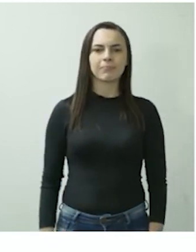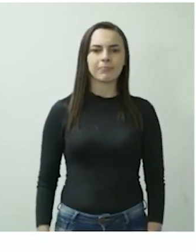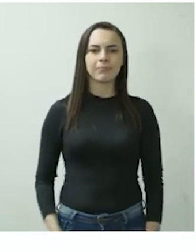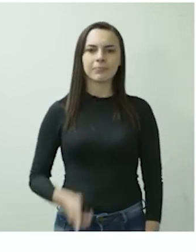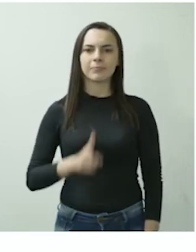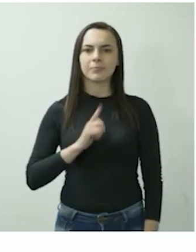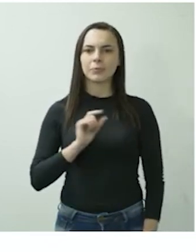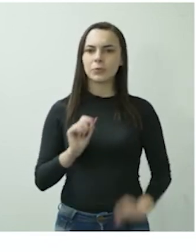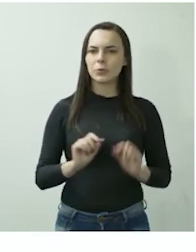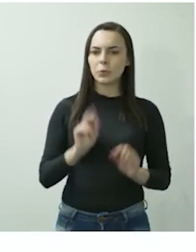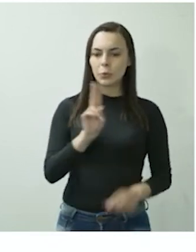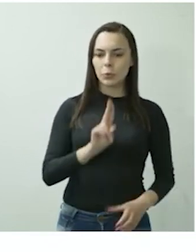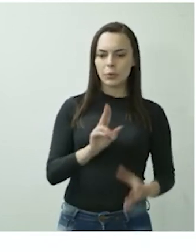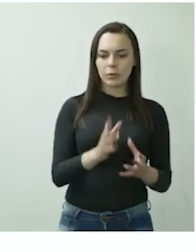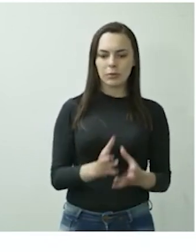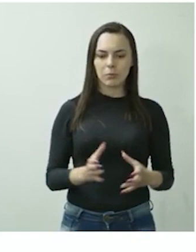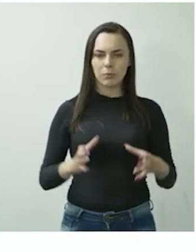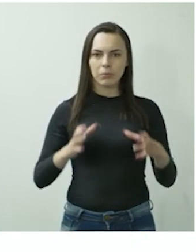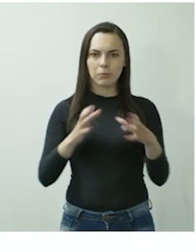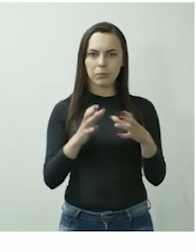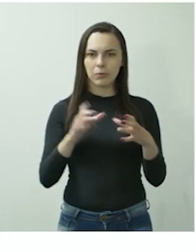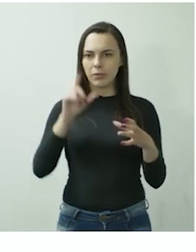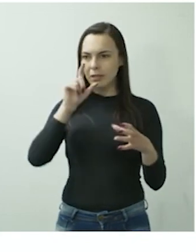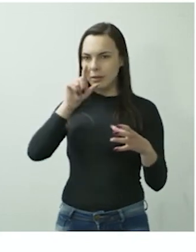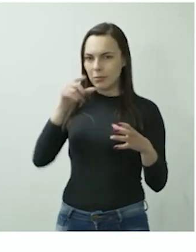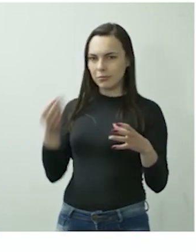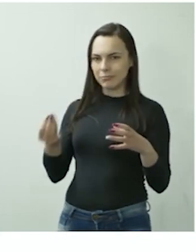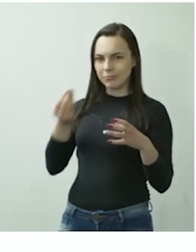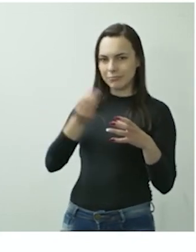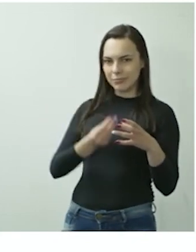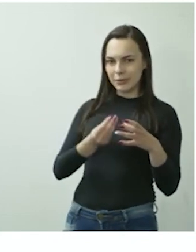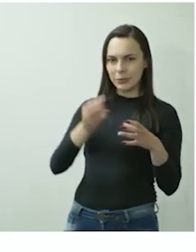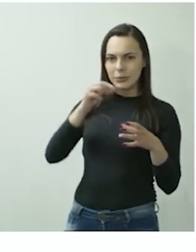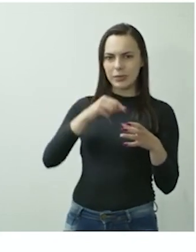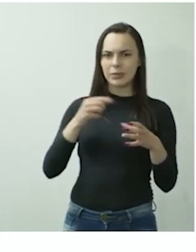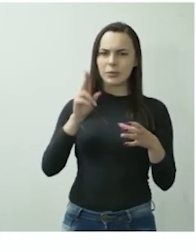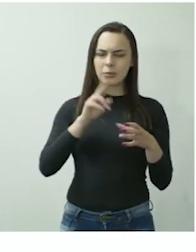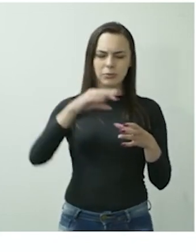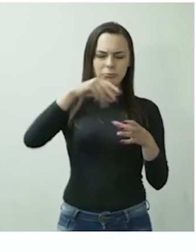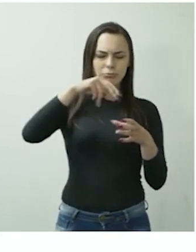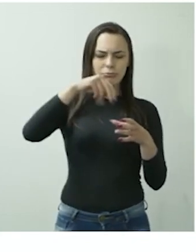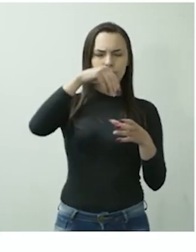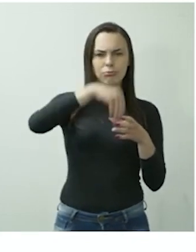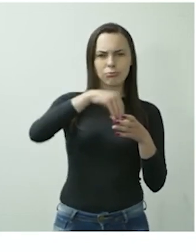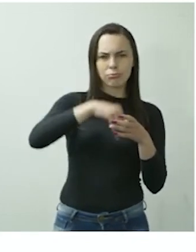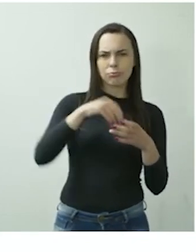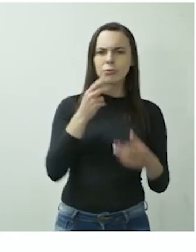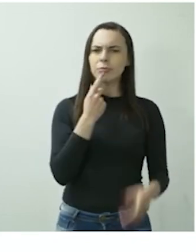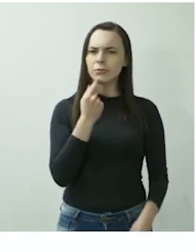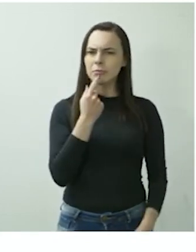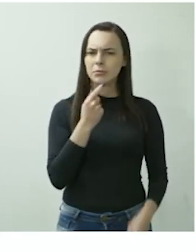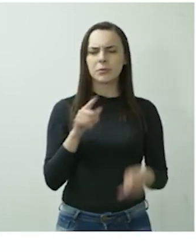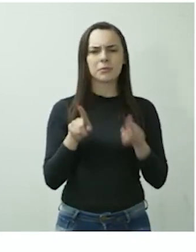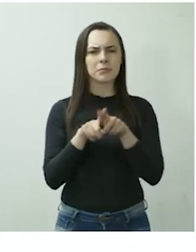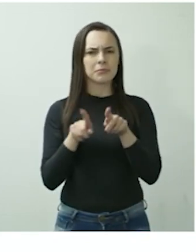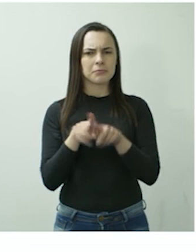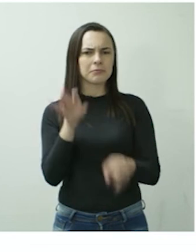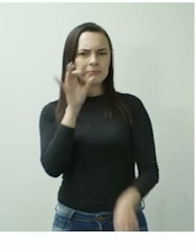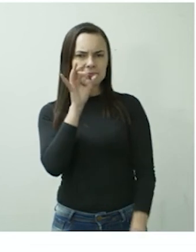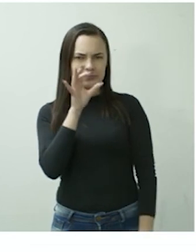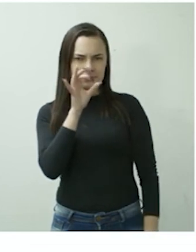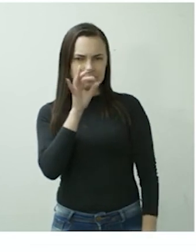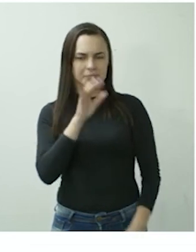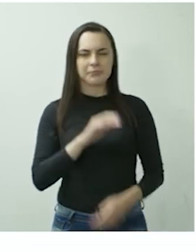os potes que a bruxa nos mandou. Potes com tampinha vermelha, pote com tampinha